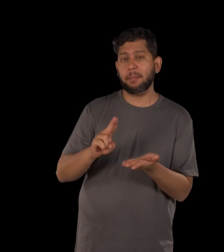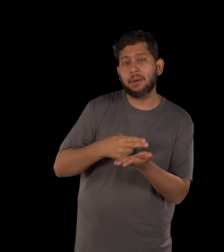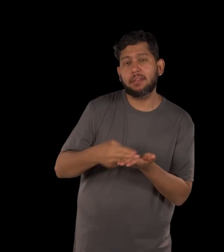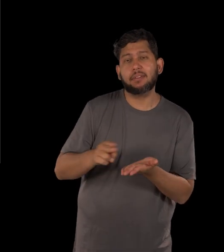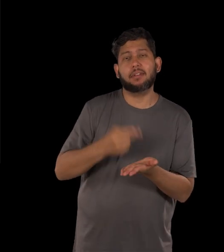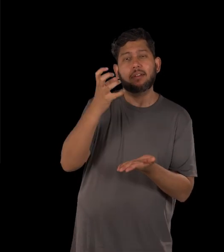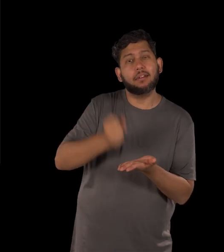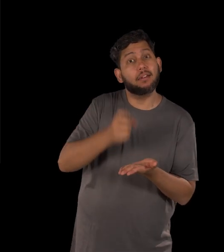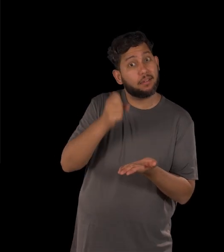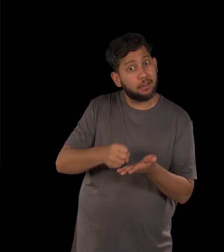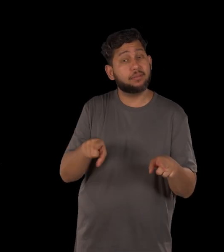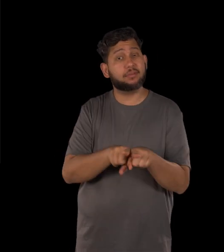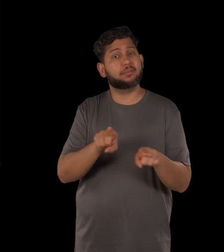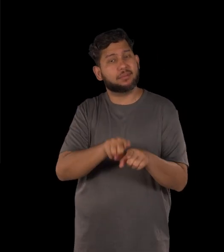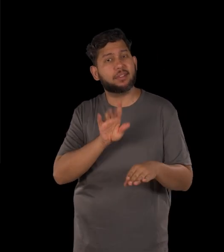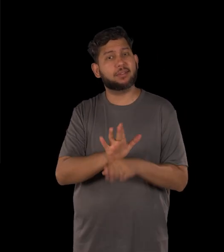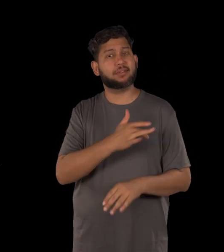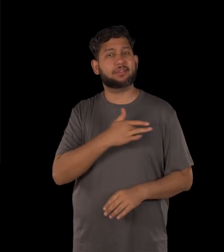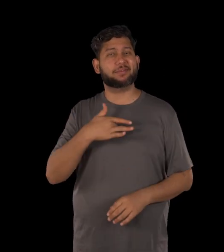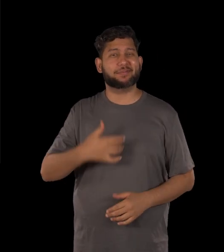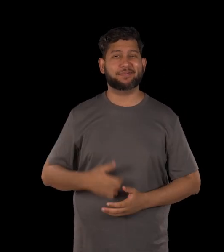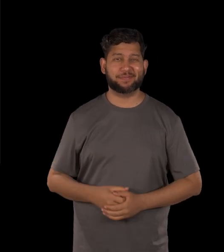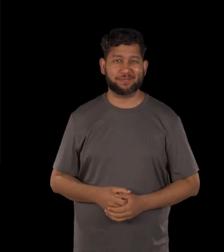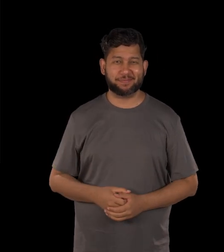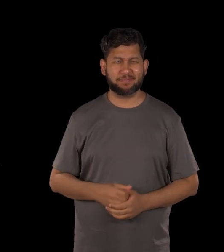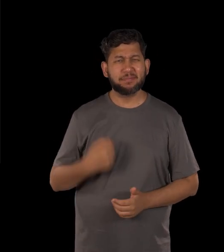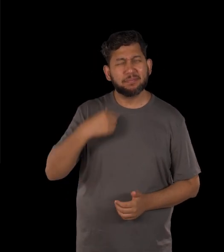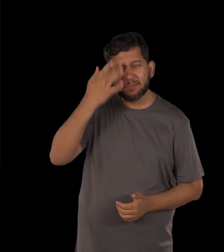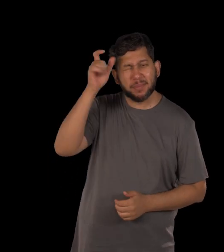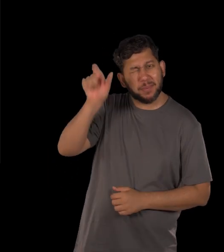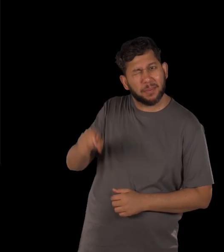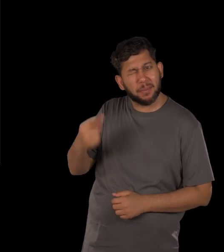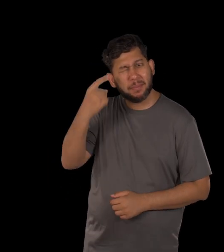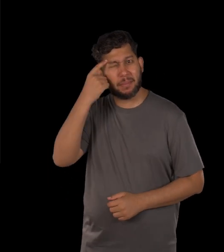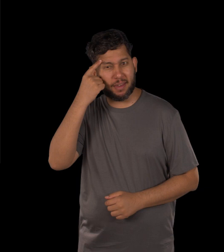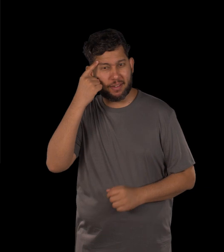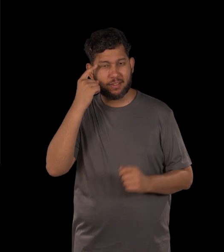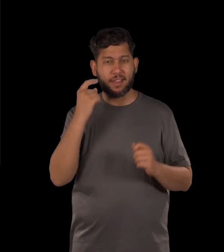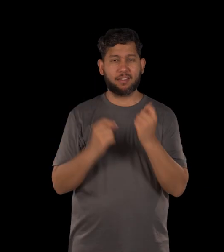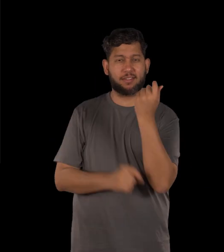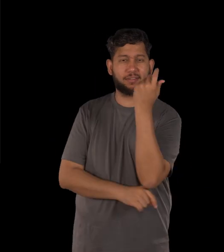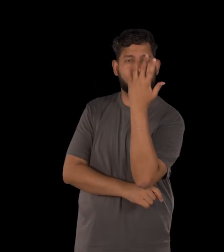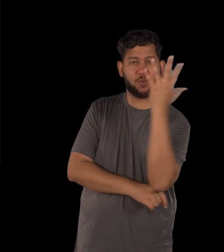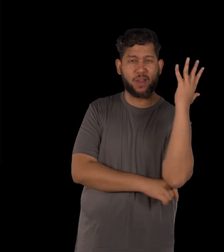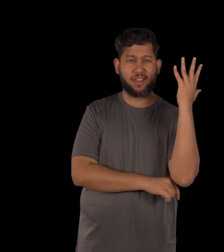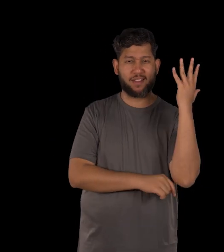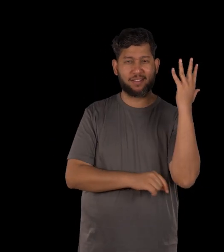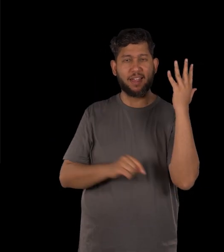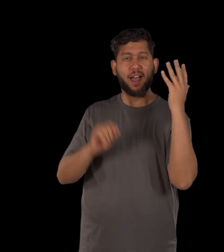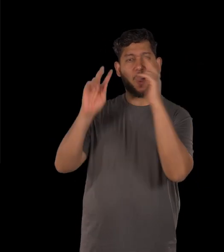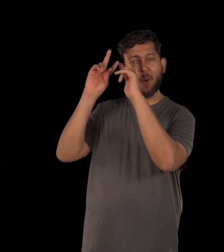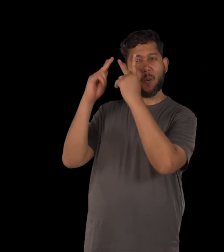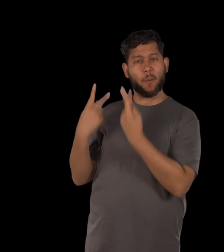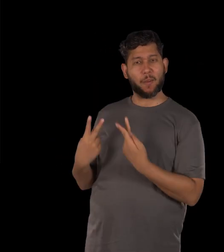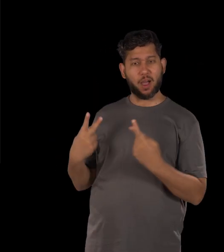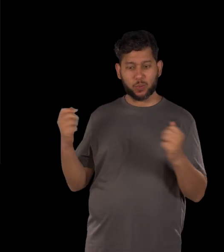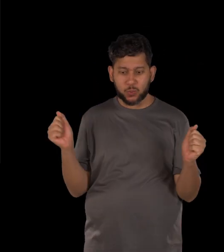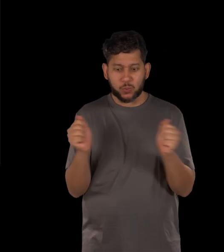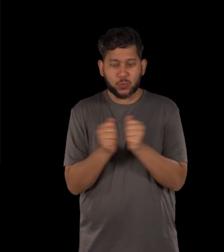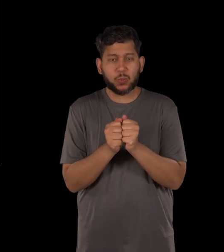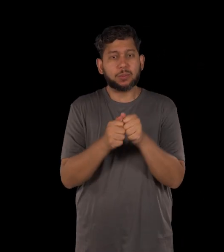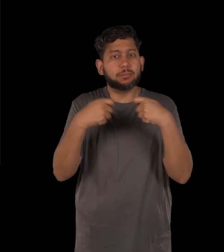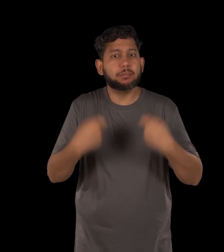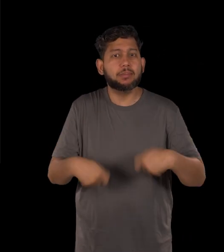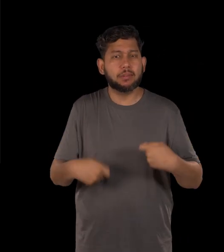e do leite e seus derivados. Apostando na relação entre a natureza e a humanidade, a medicina chinesa entendia